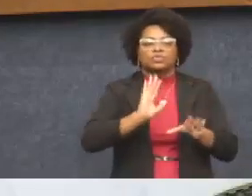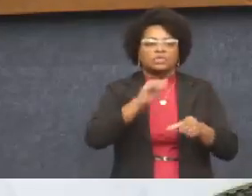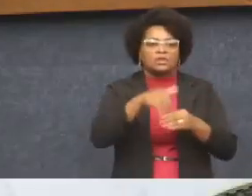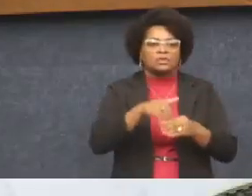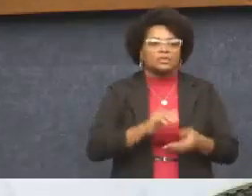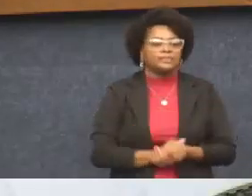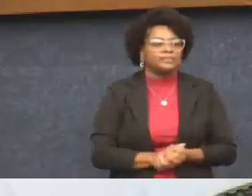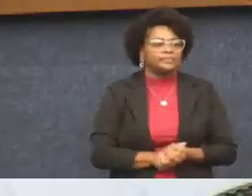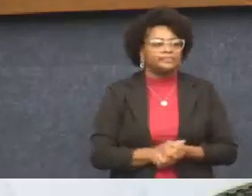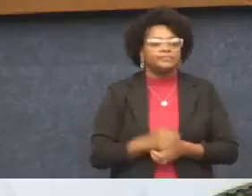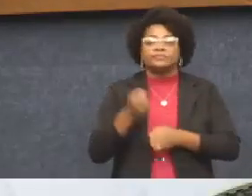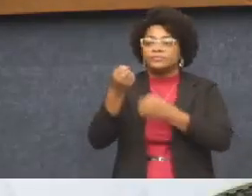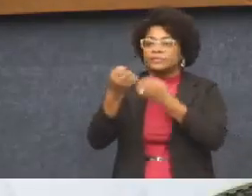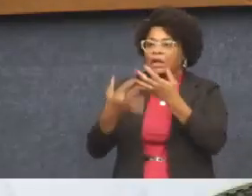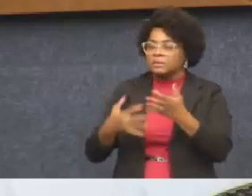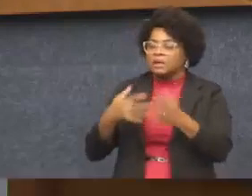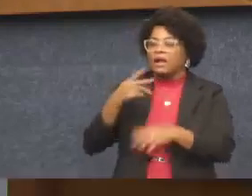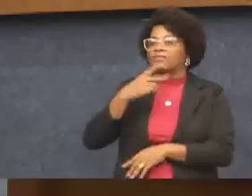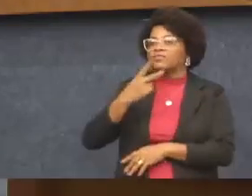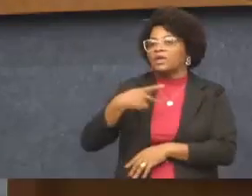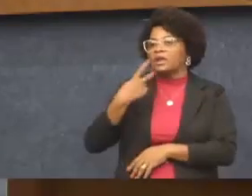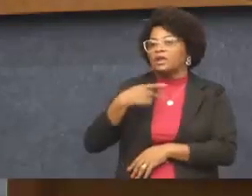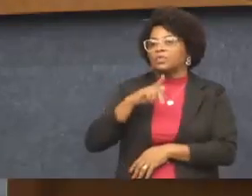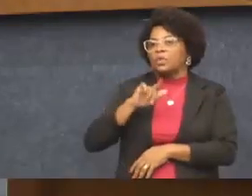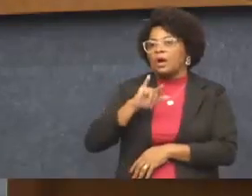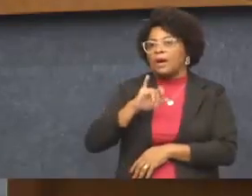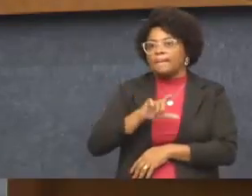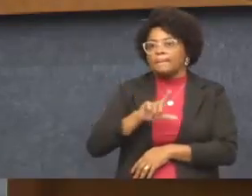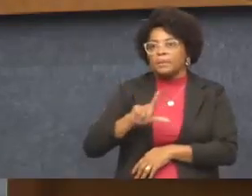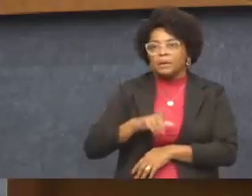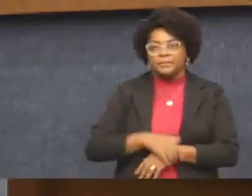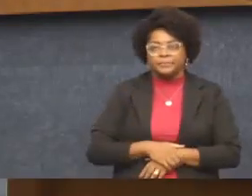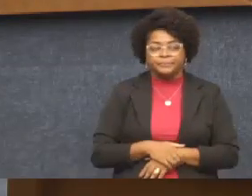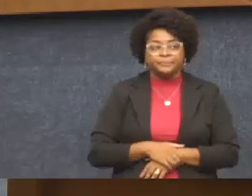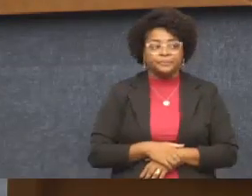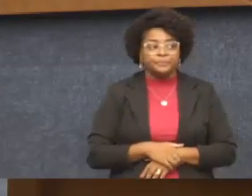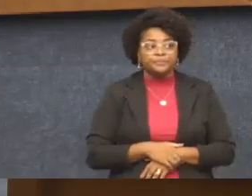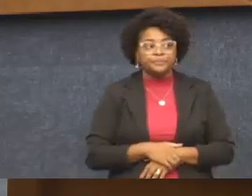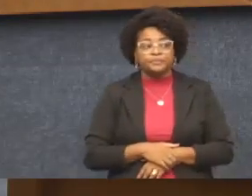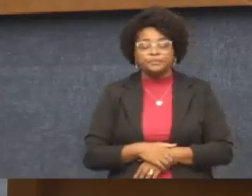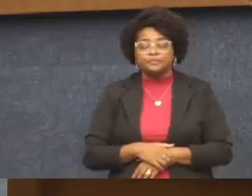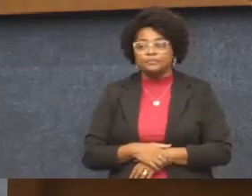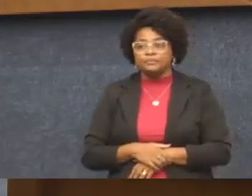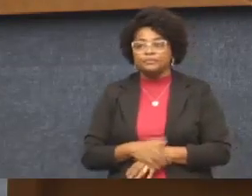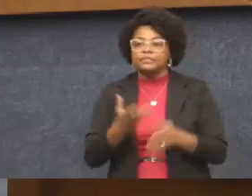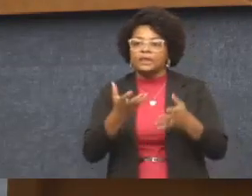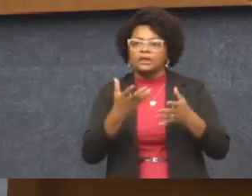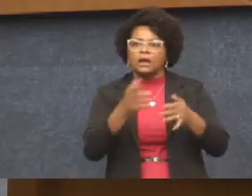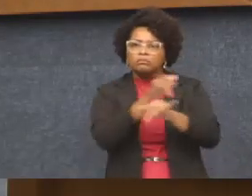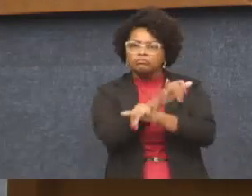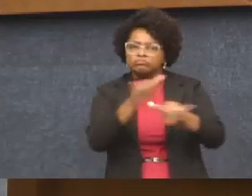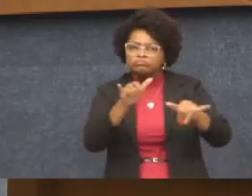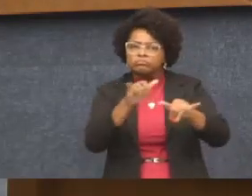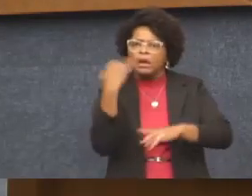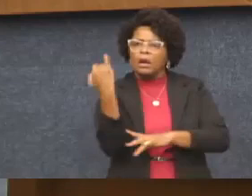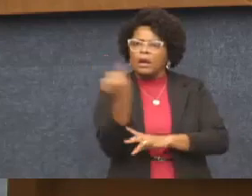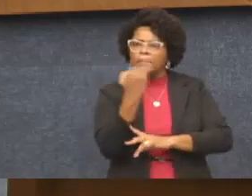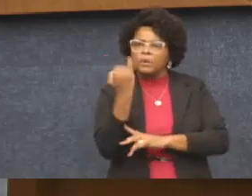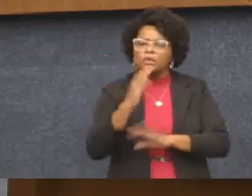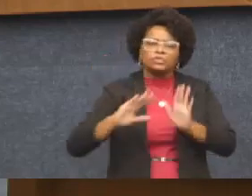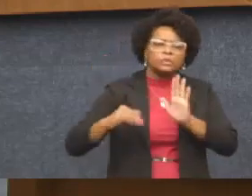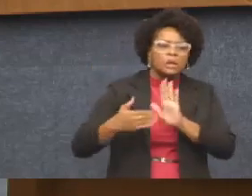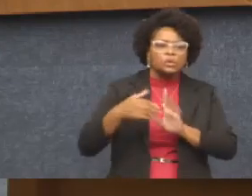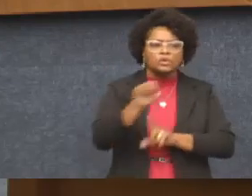Para encaminhar, vereador Gabriel. Pessoal, queria fazer um registro muito importante para a imprensa, para a sociedade,